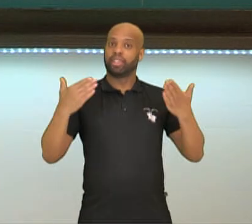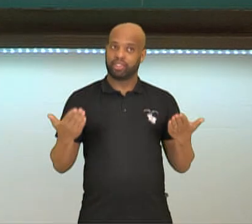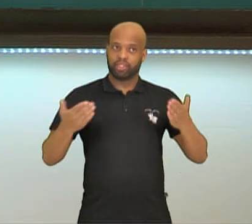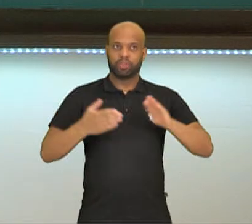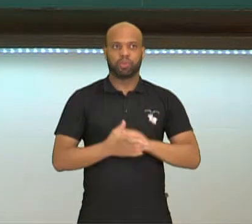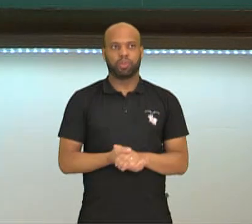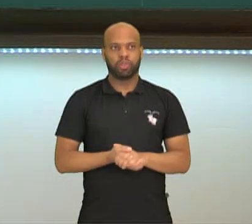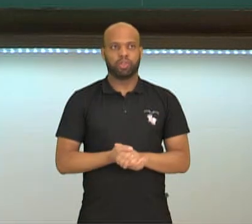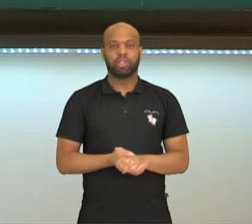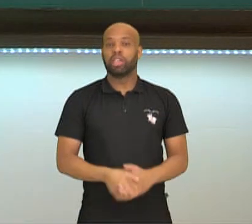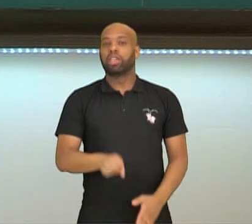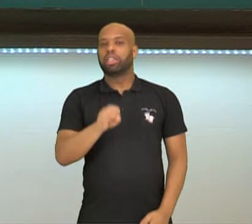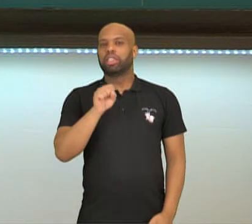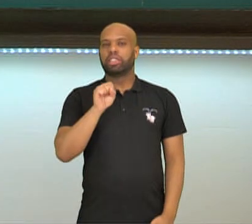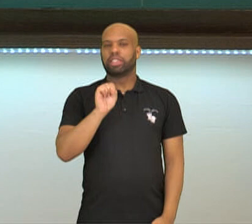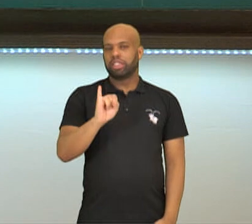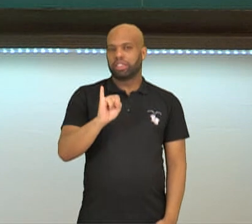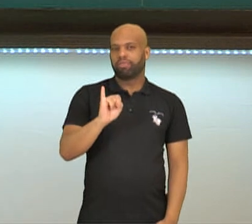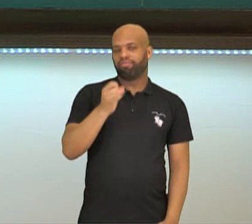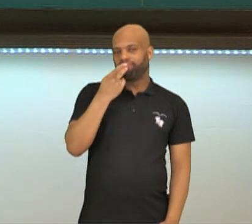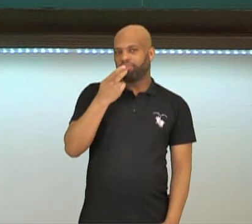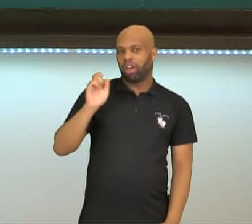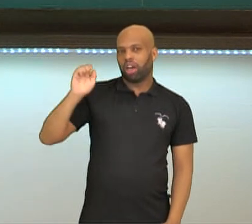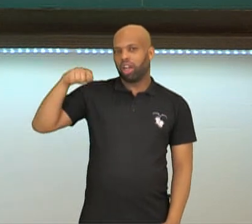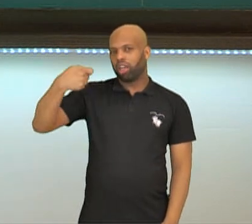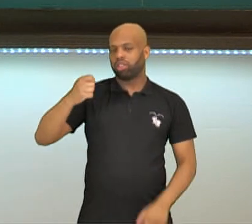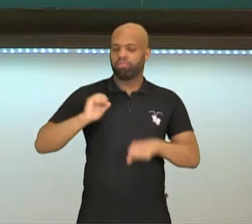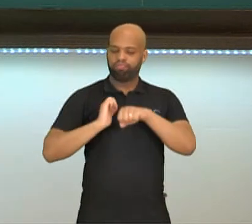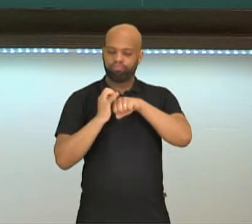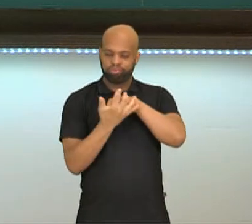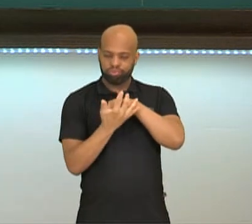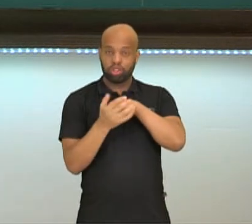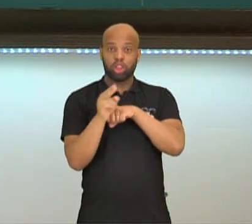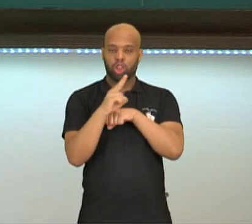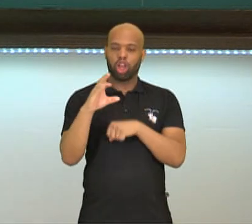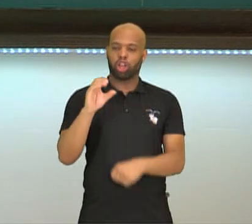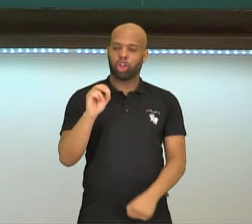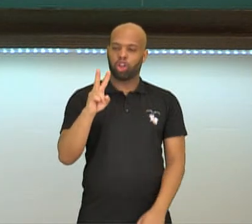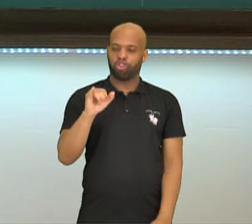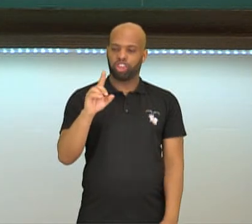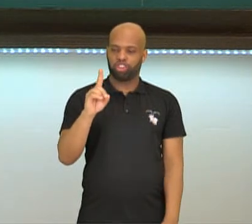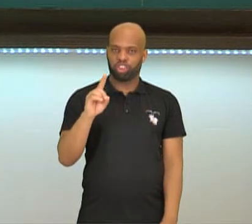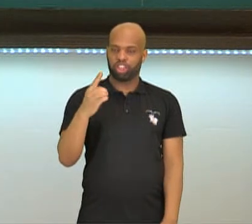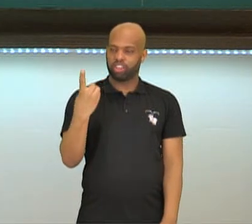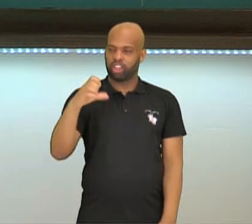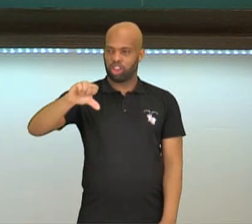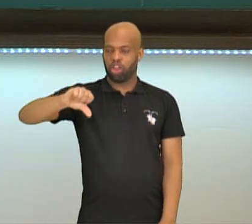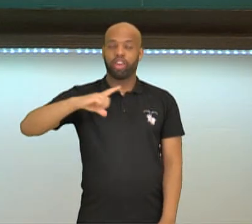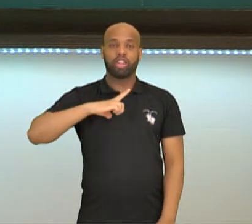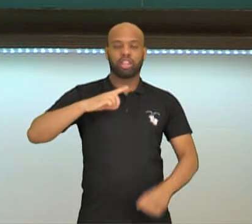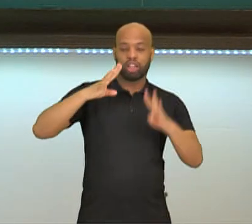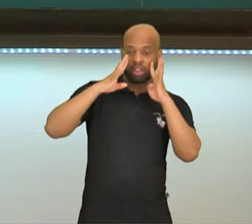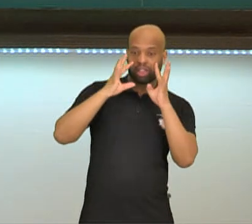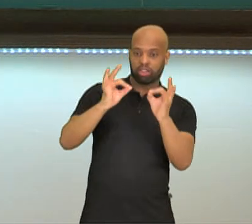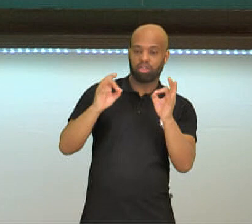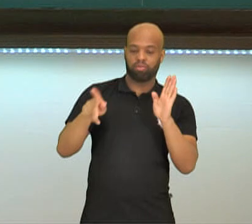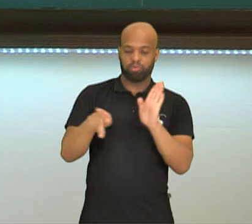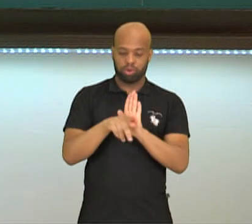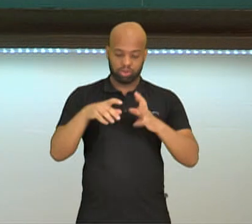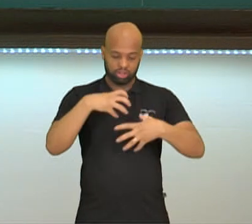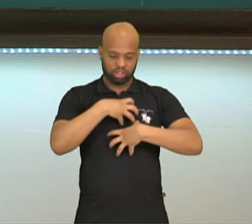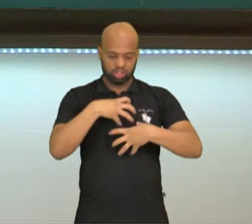Então, quando se fala em Covid-19, temos que prestar muita atenção nos sintomas, porque